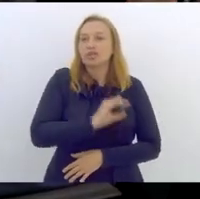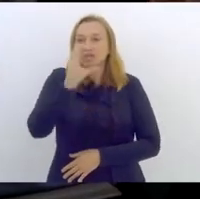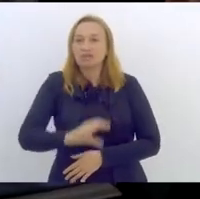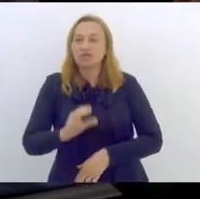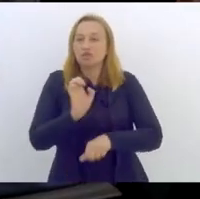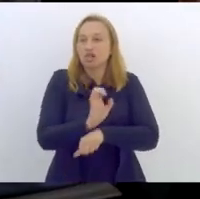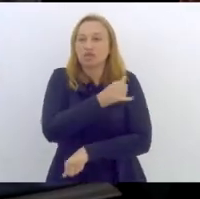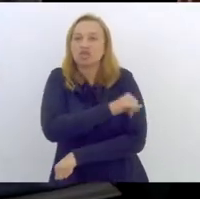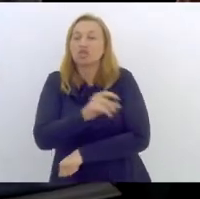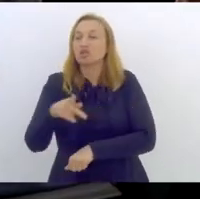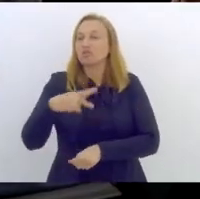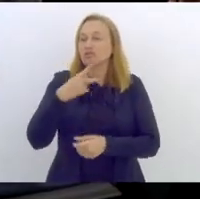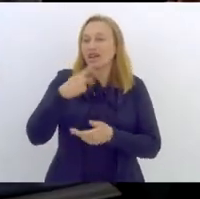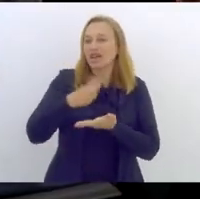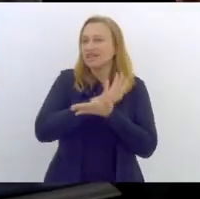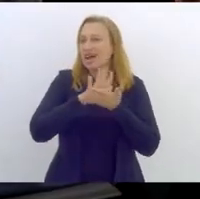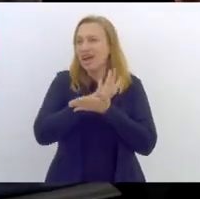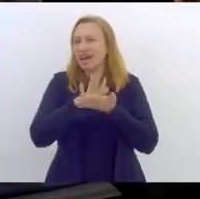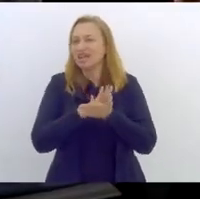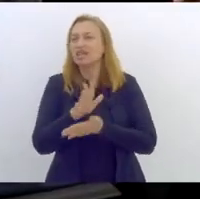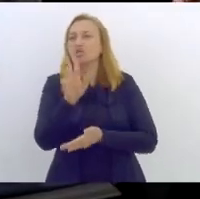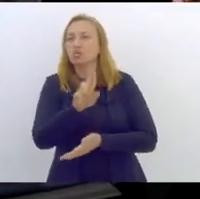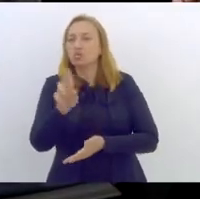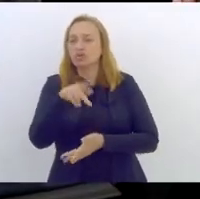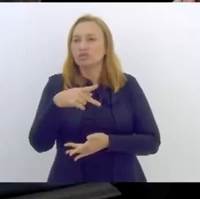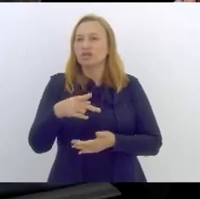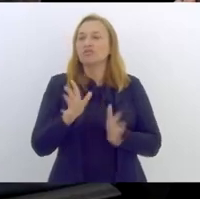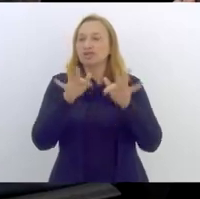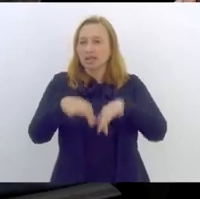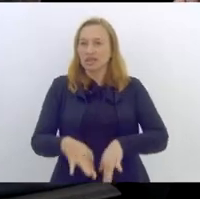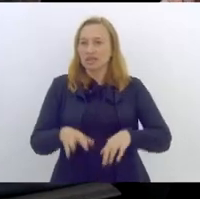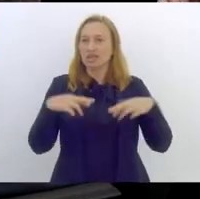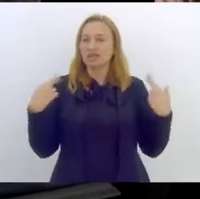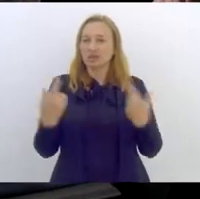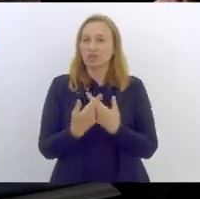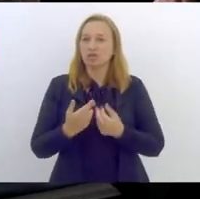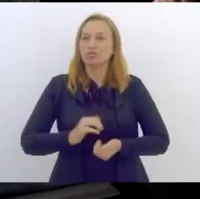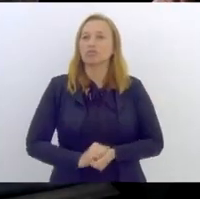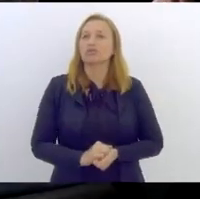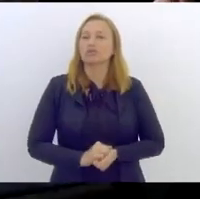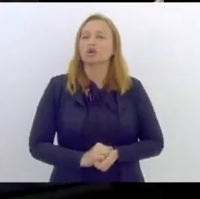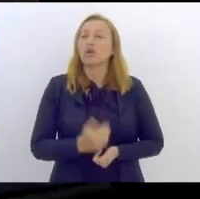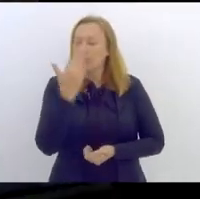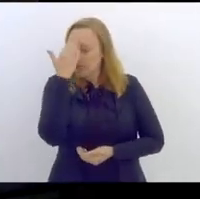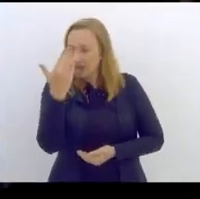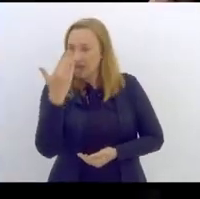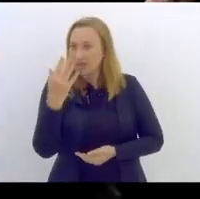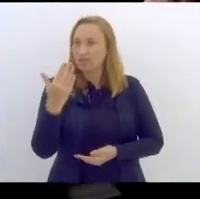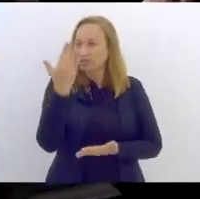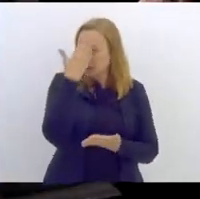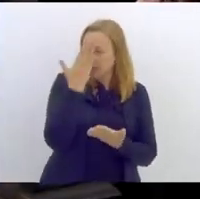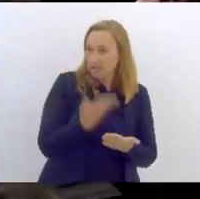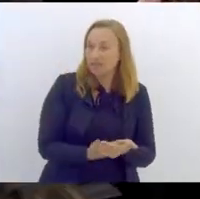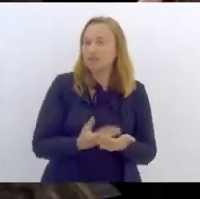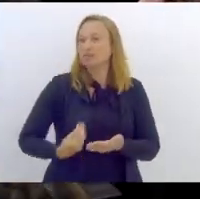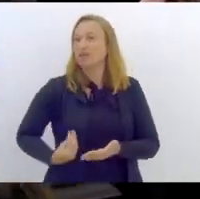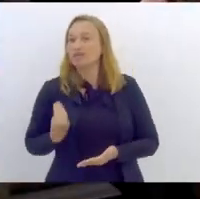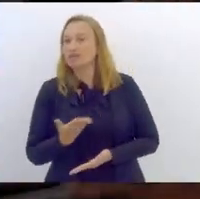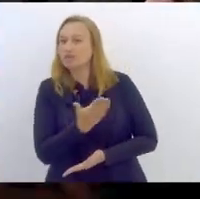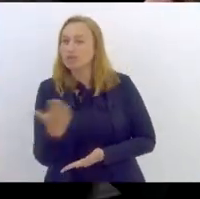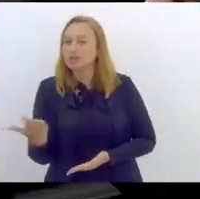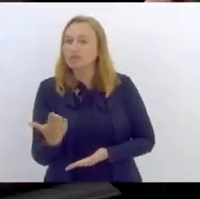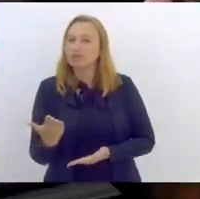não havendo mais quem queira fazer uso da palavra declara encerrada pela presença Muito obrigado pela confiança pela presença